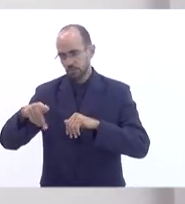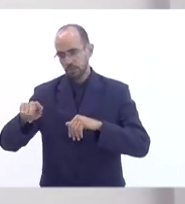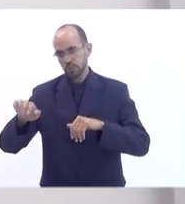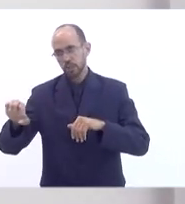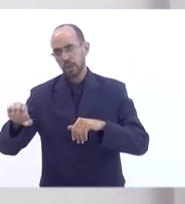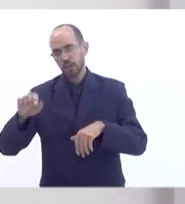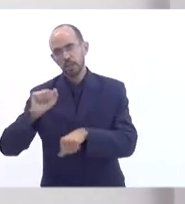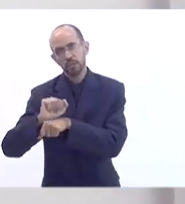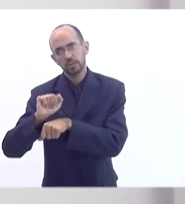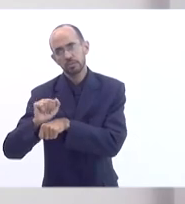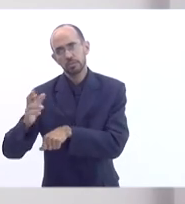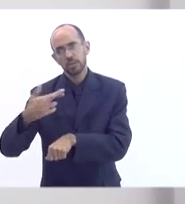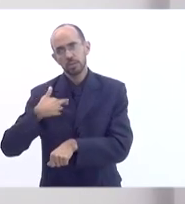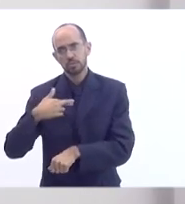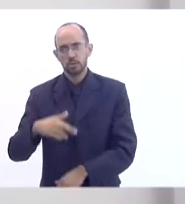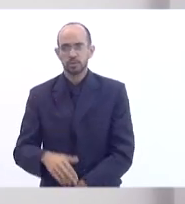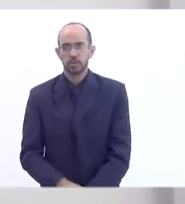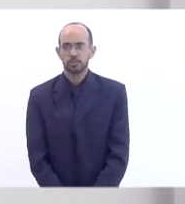também